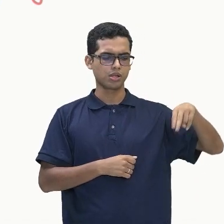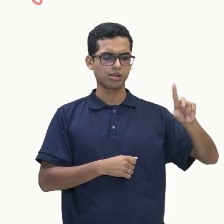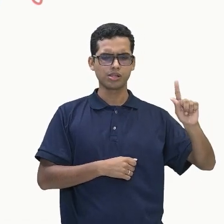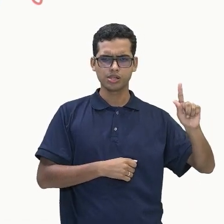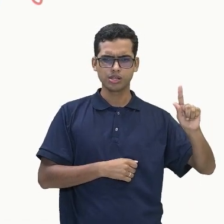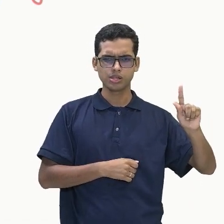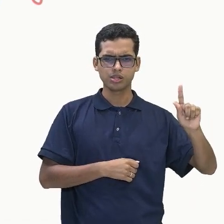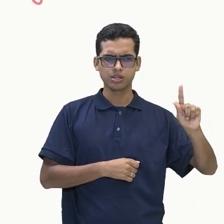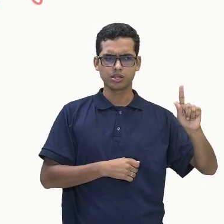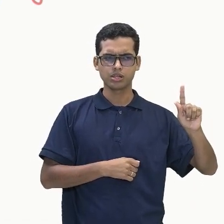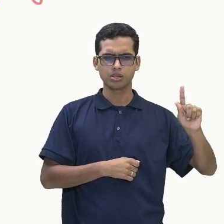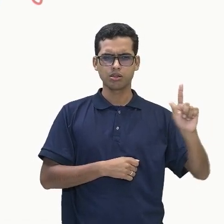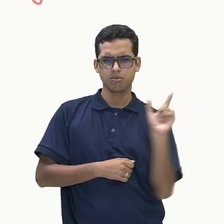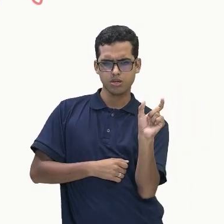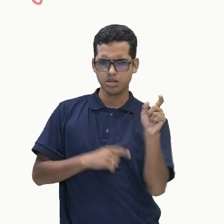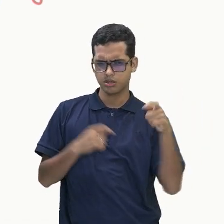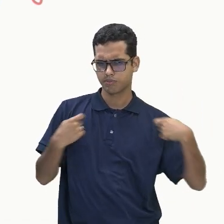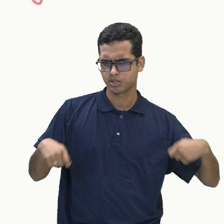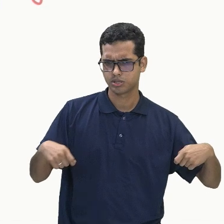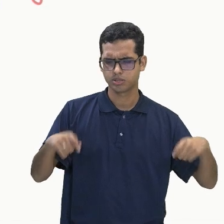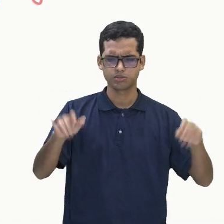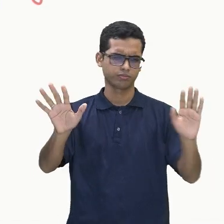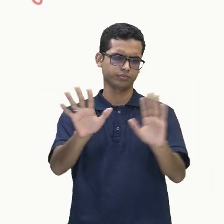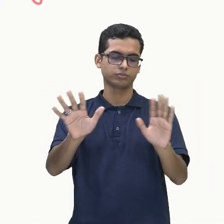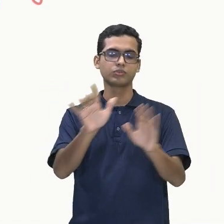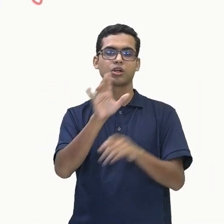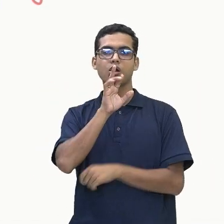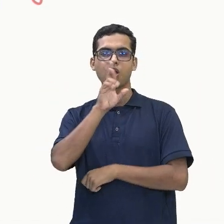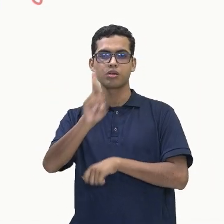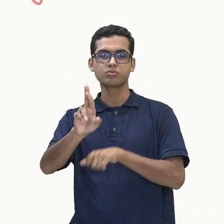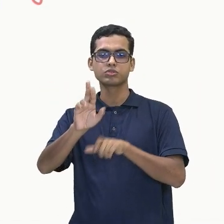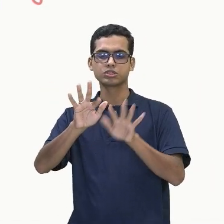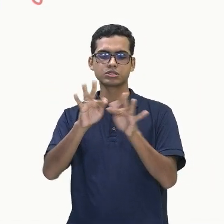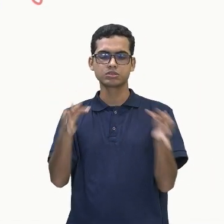no no, já está respondido, tá de boa.